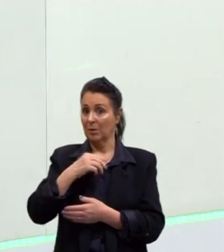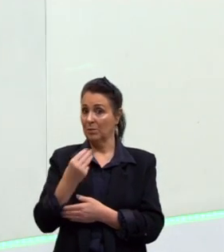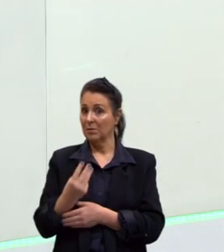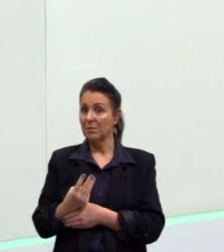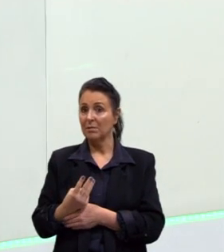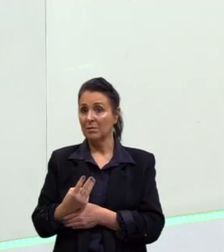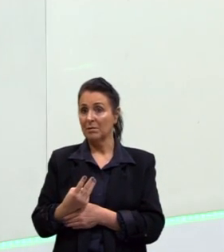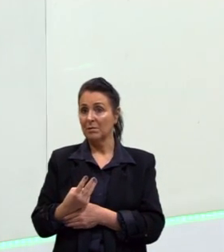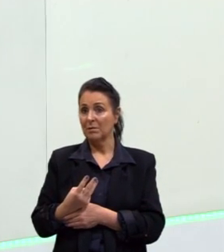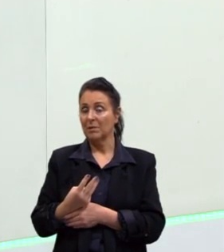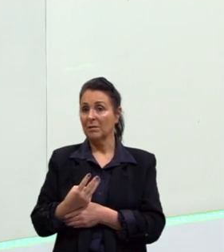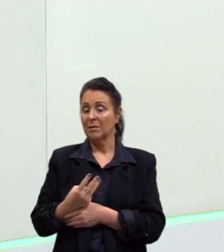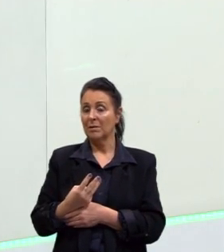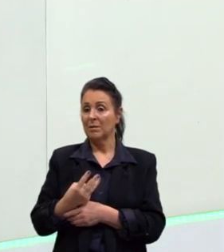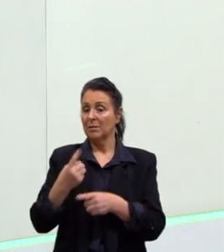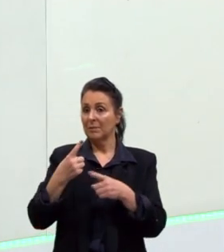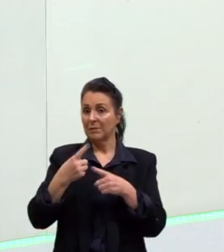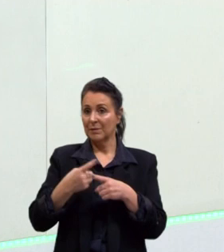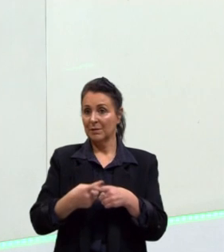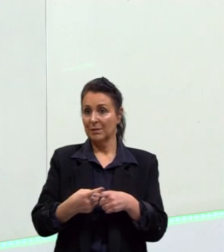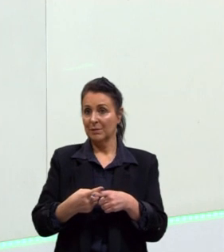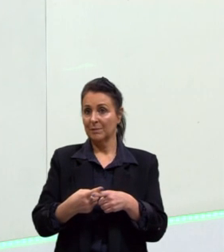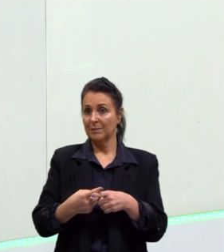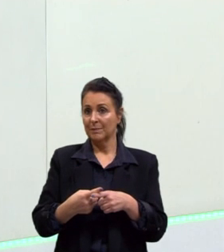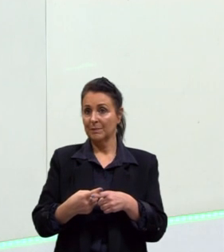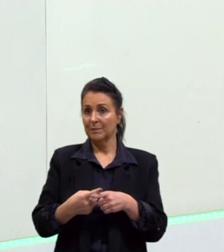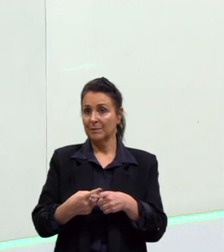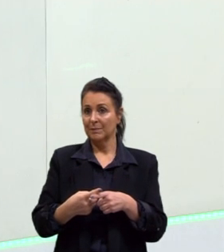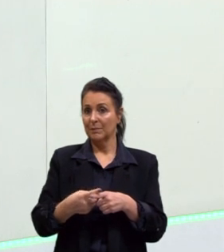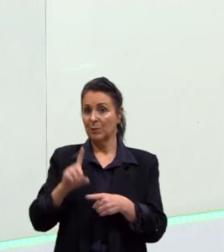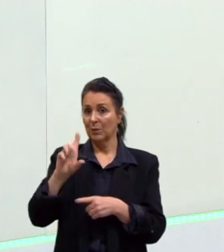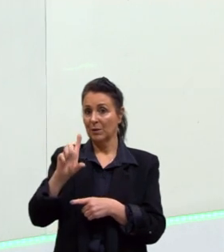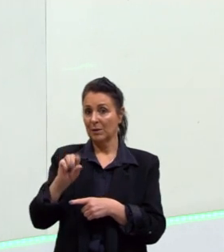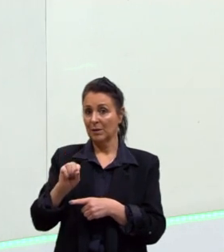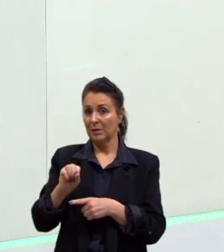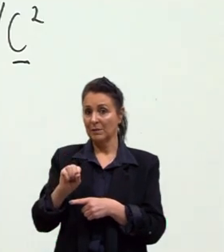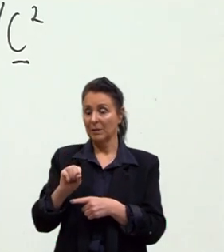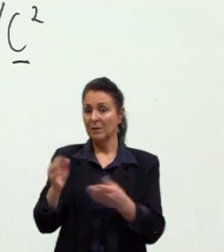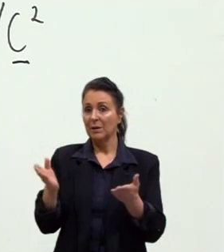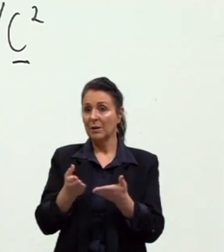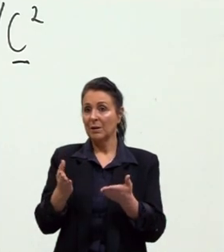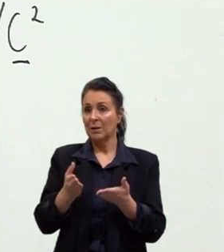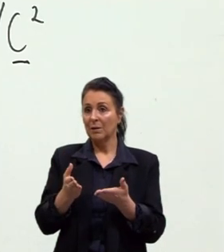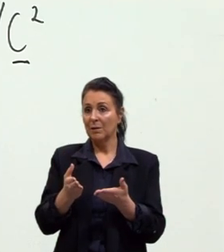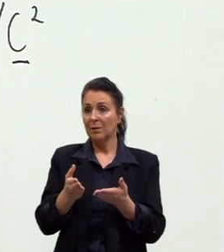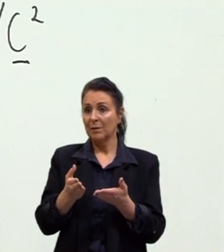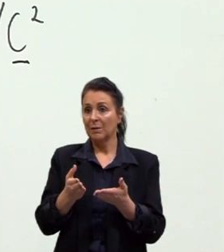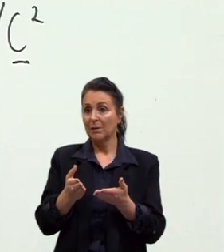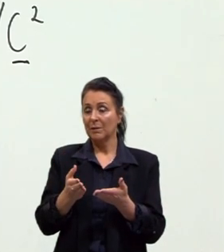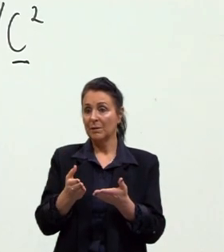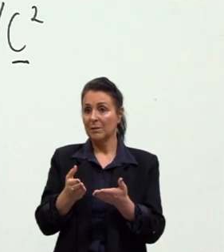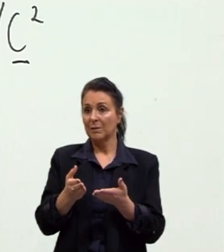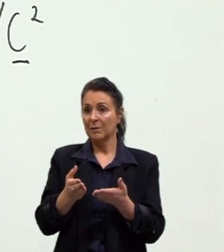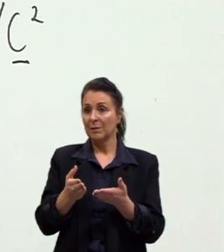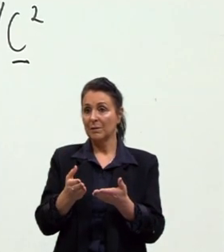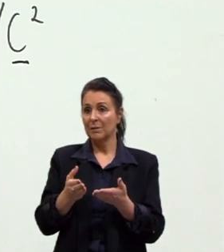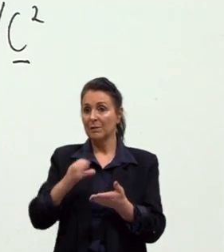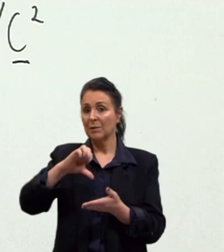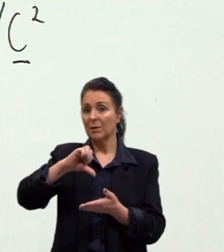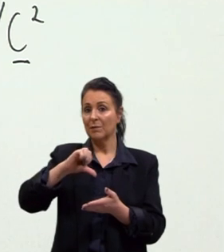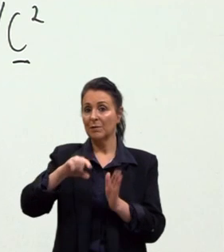cresça multiplicado Então por 10 e agora a gente resolve essa daqui né que tinha sobrado